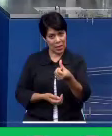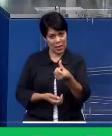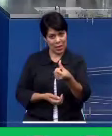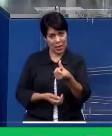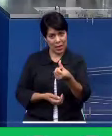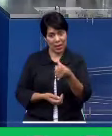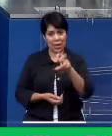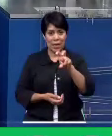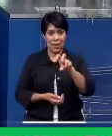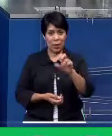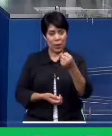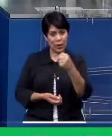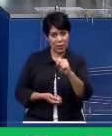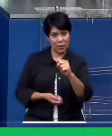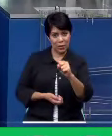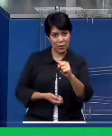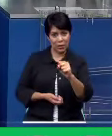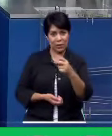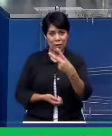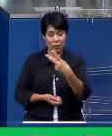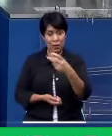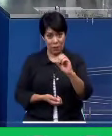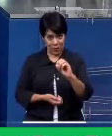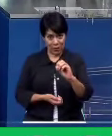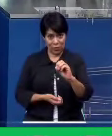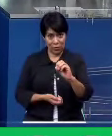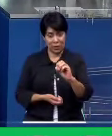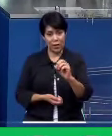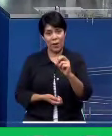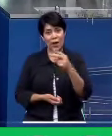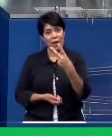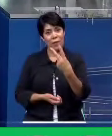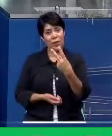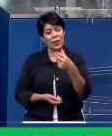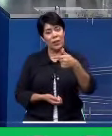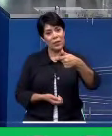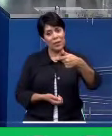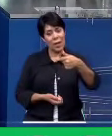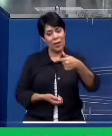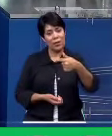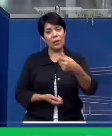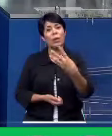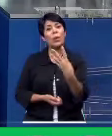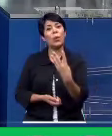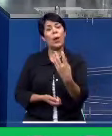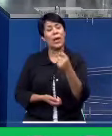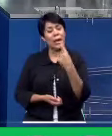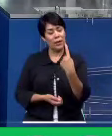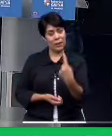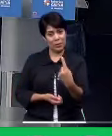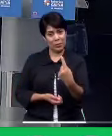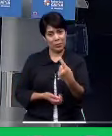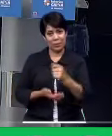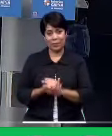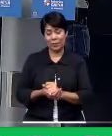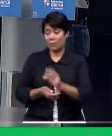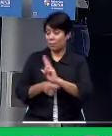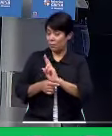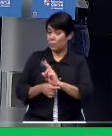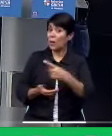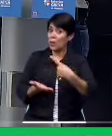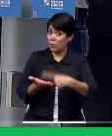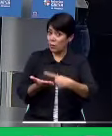56, 58, 20, 27 e 41. As